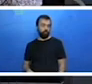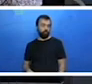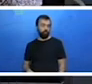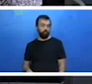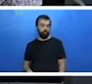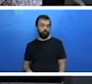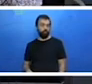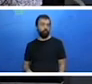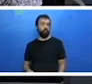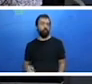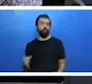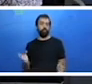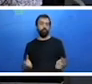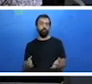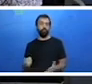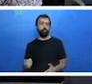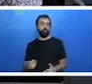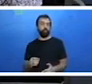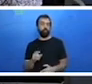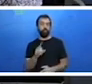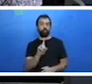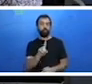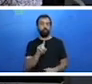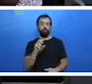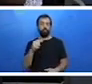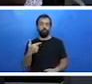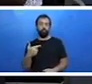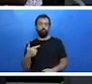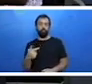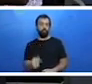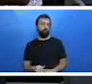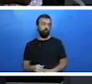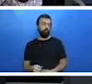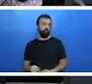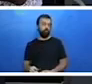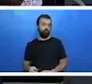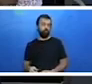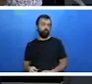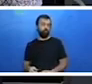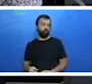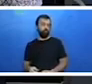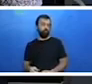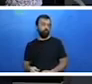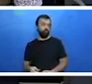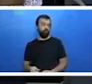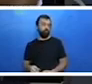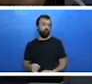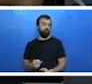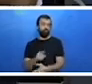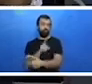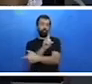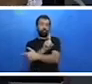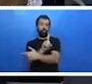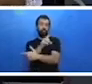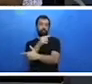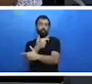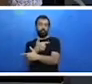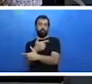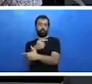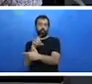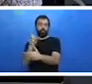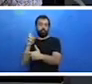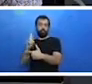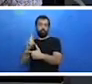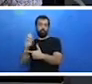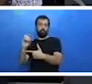Agora o 17. O 17 eu tenho 2 algarismos. Como vai ficar isso? Bom, a